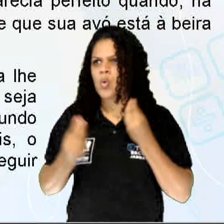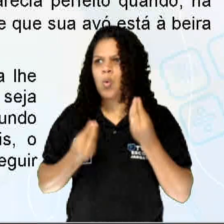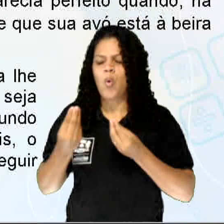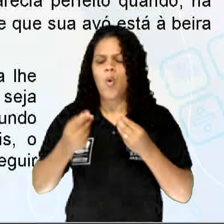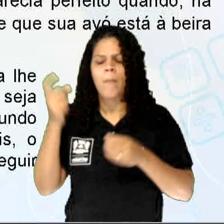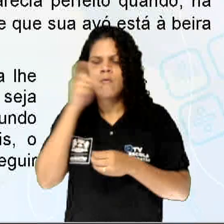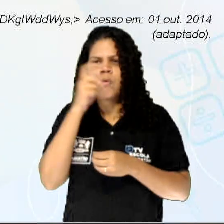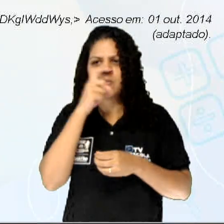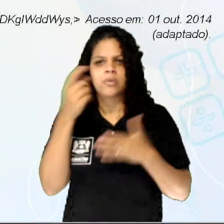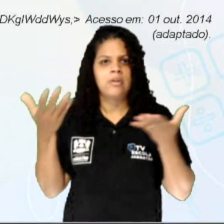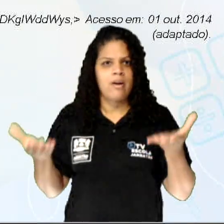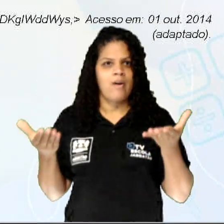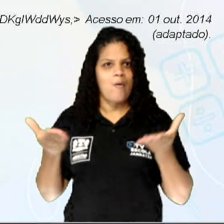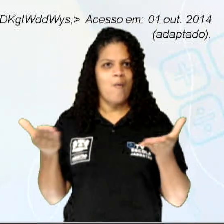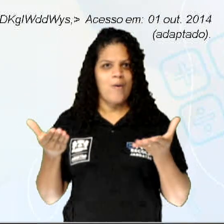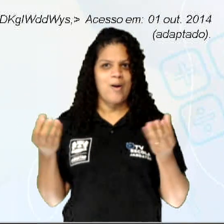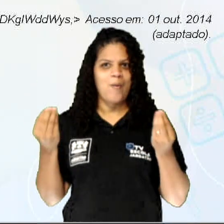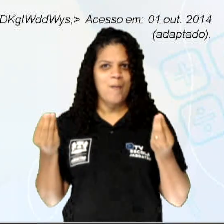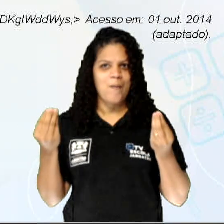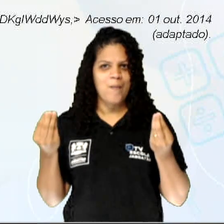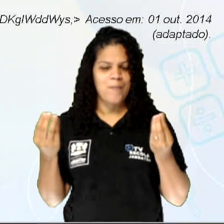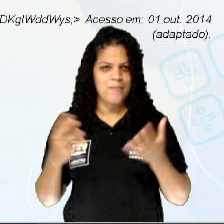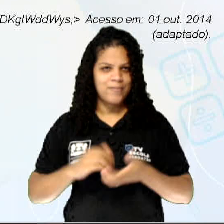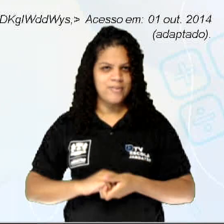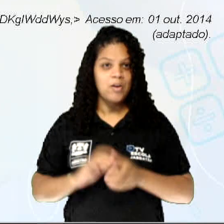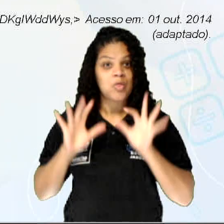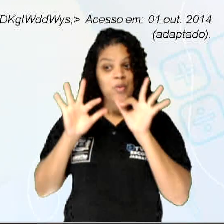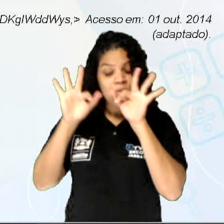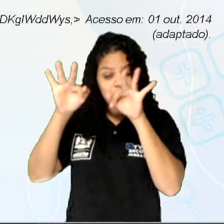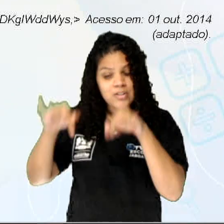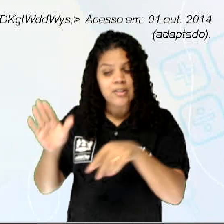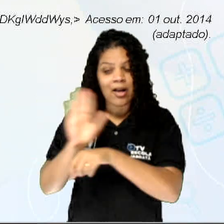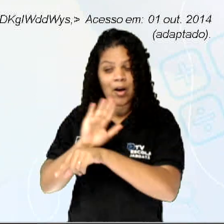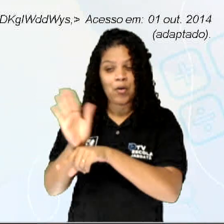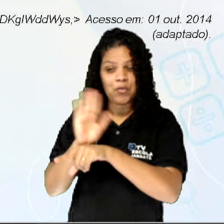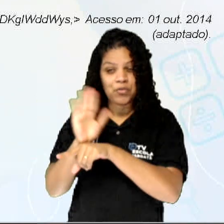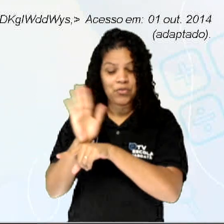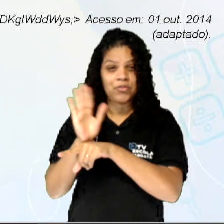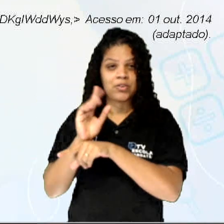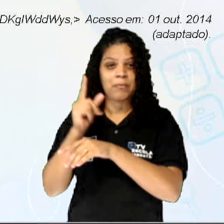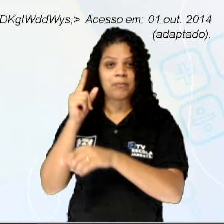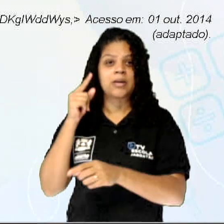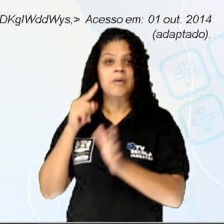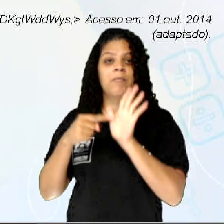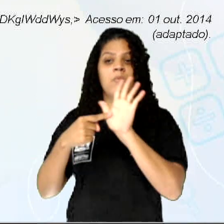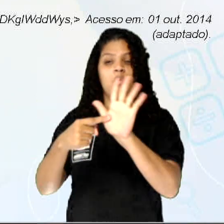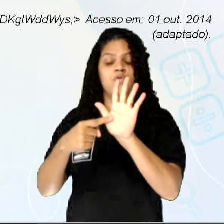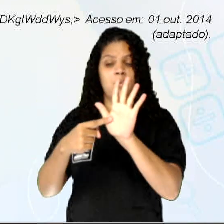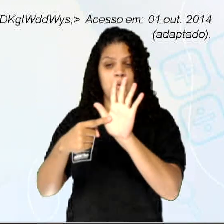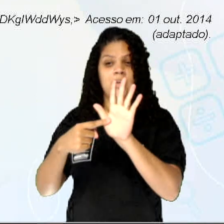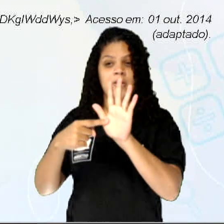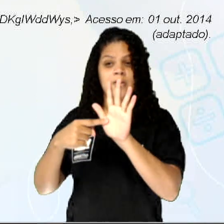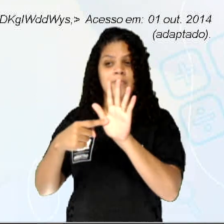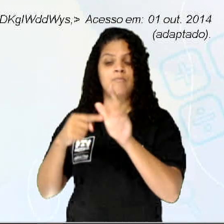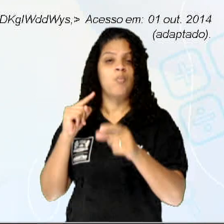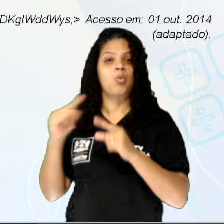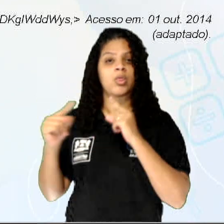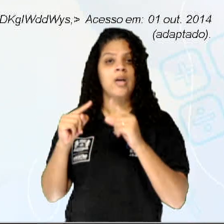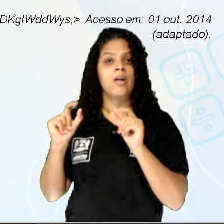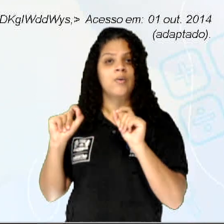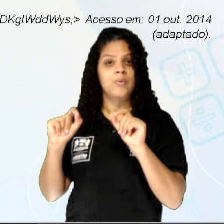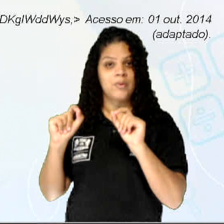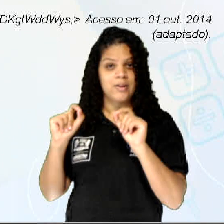dos colegas no palácio. No final, o filme nos apresenta uma grande discussão. A culpa de ser corrupto